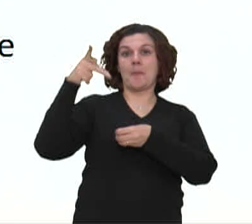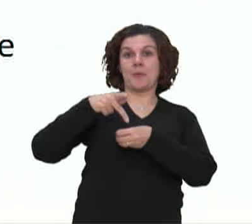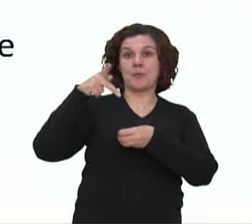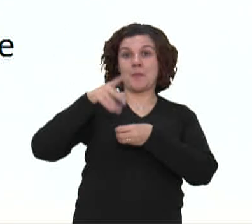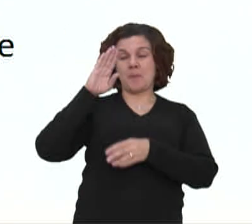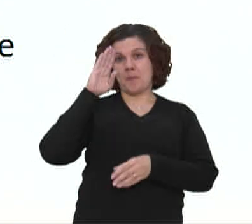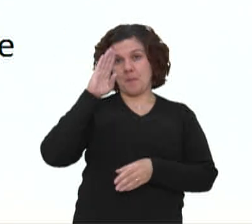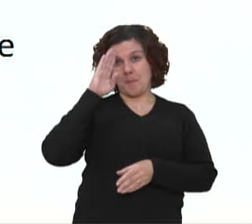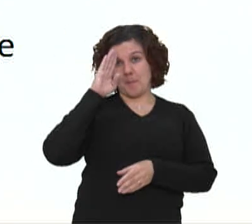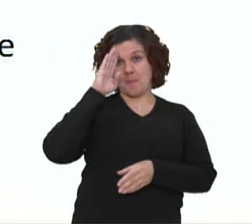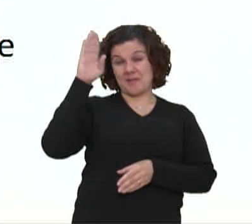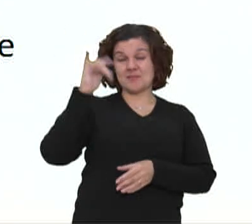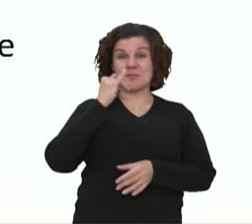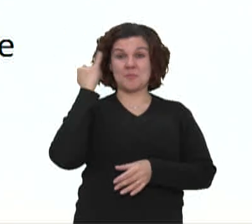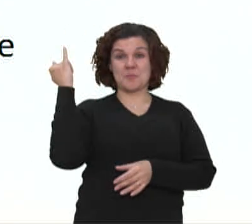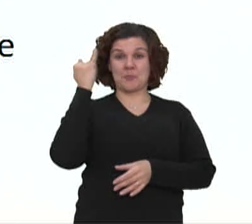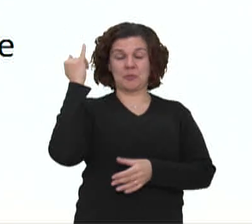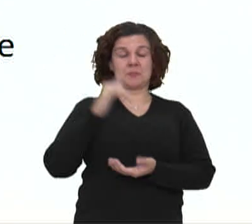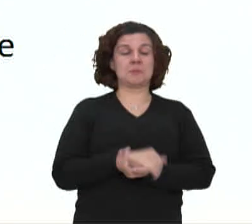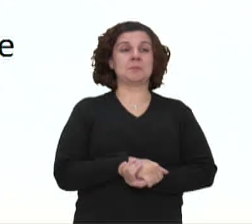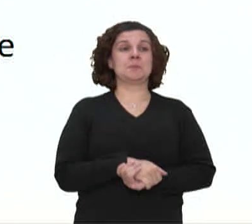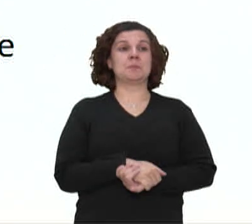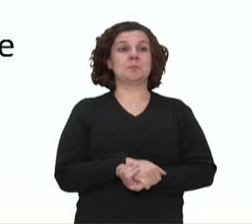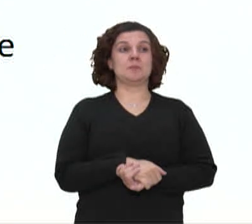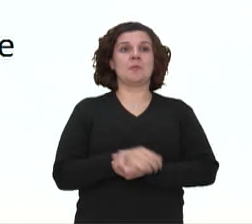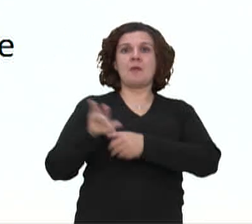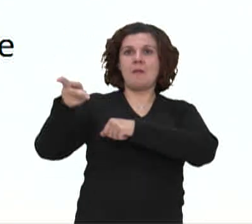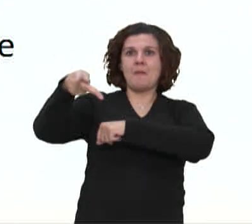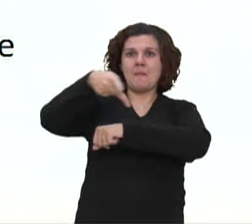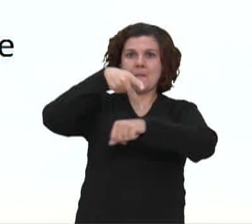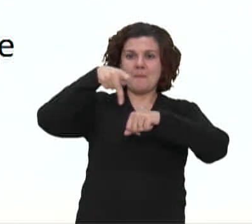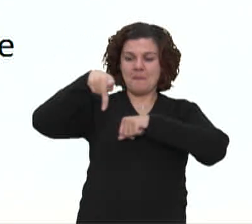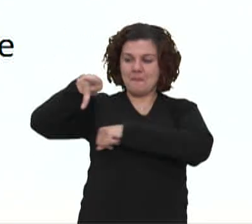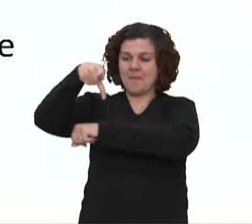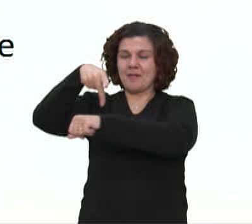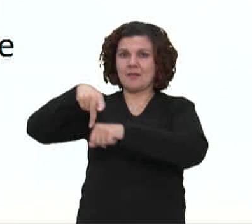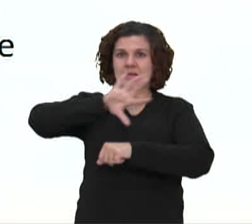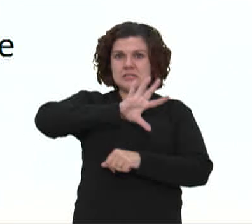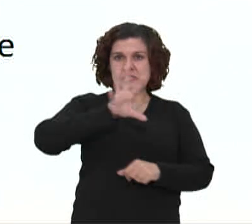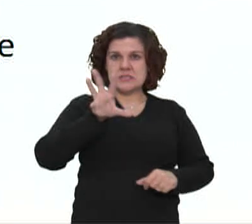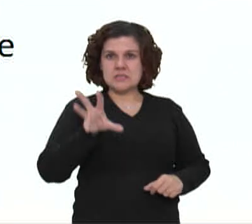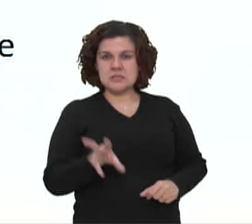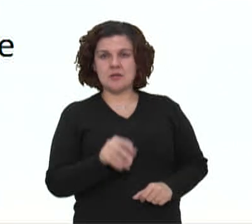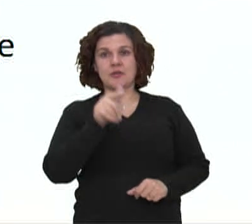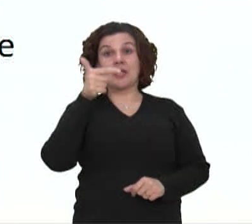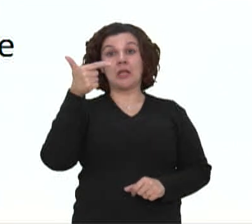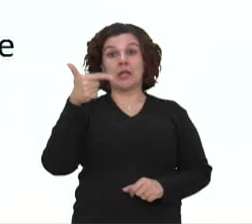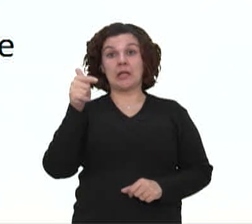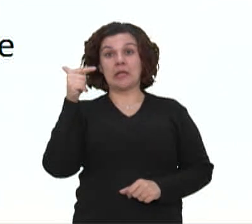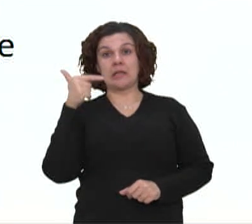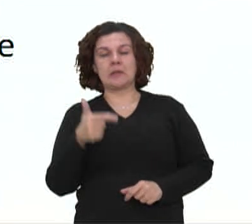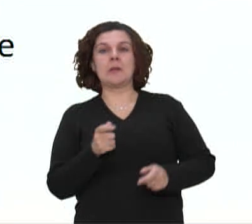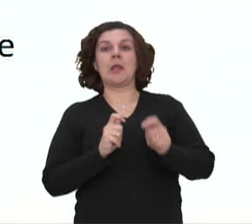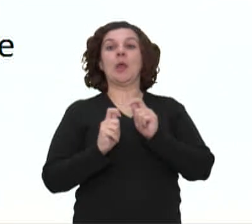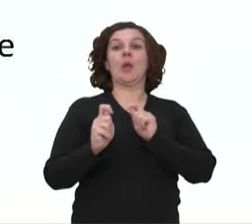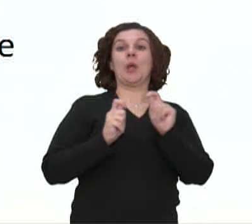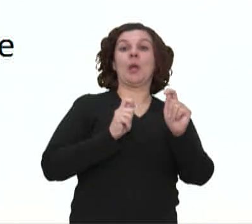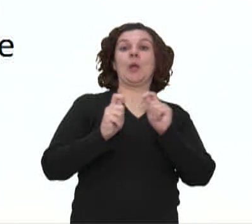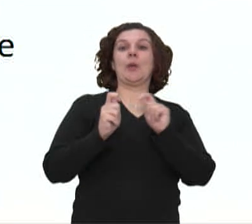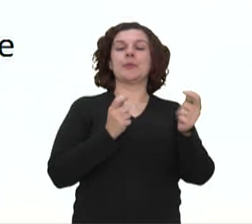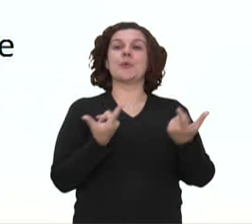dos recursos minerais importantes, os países da África não possuem domínio sobre o preço desse